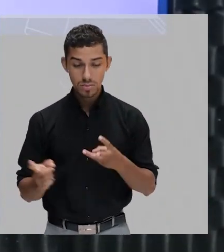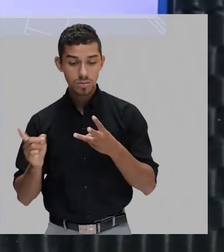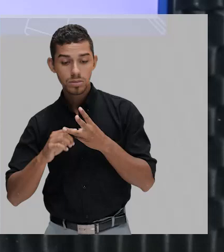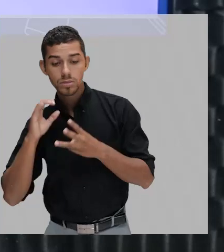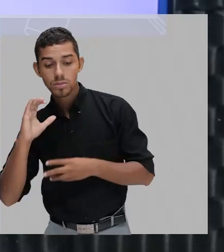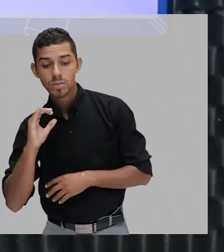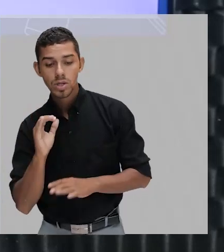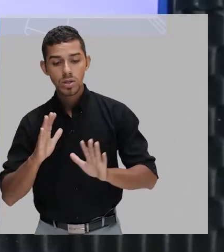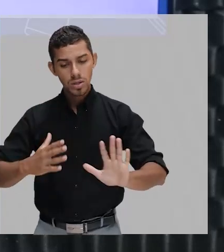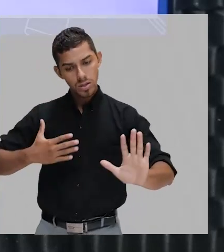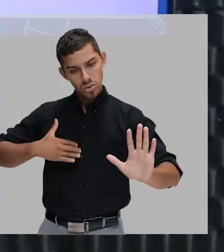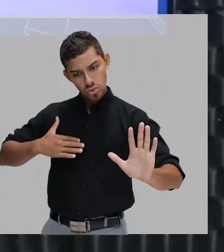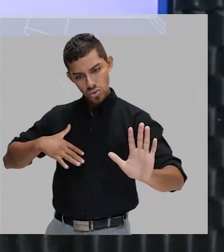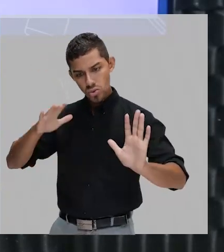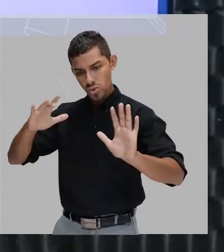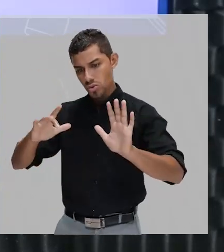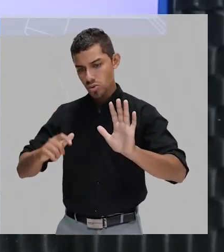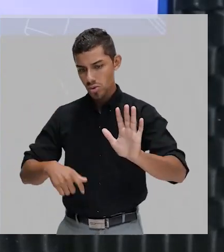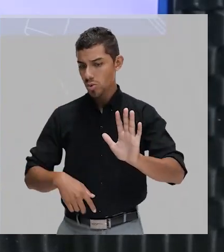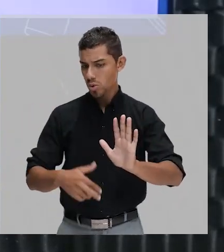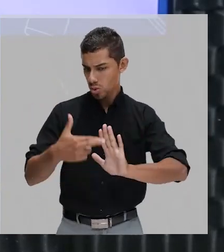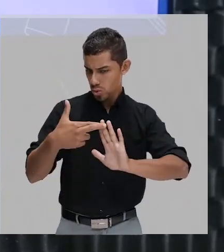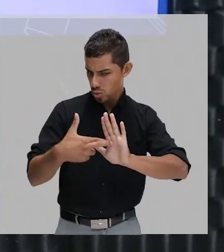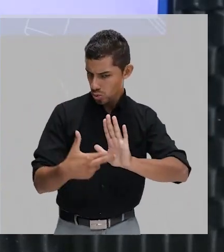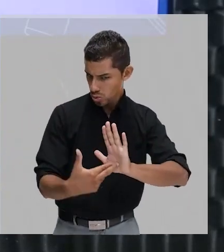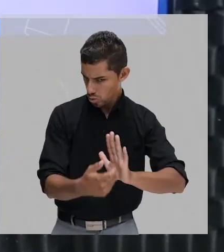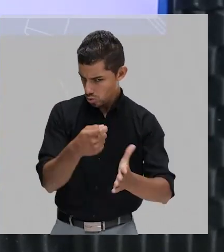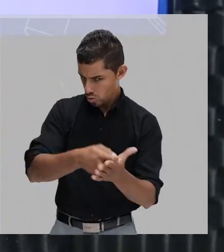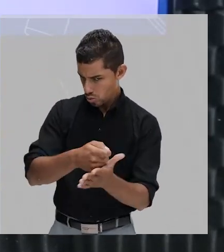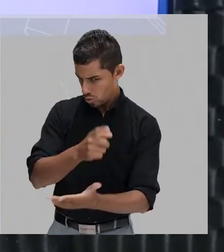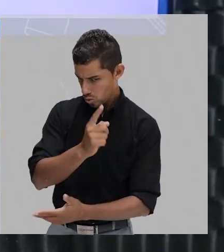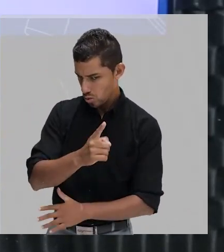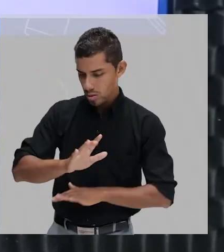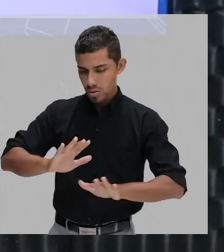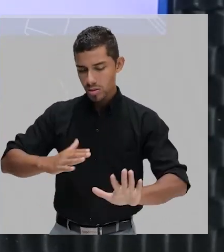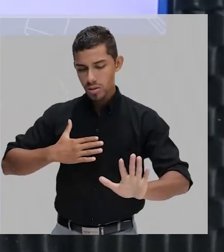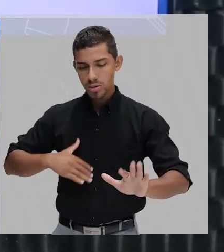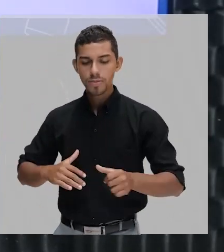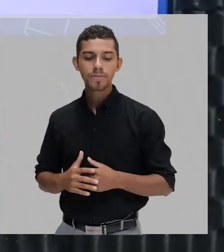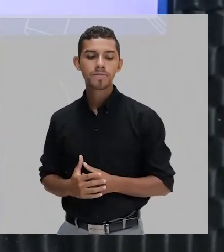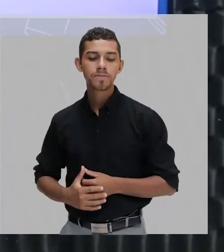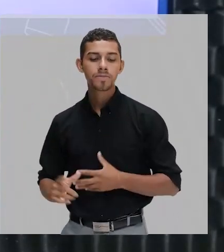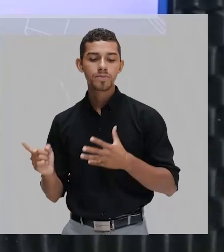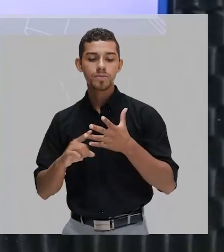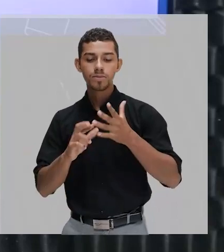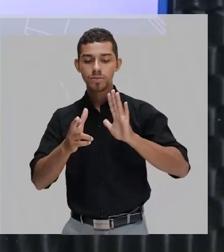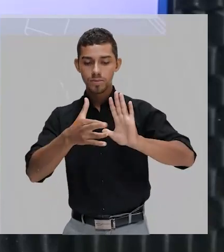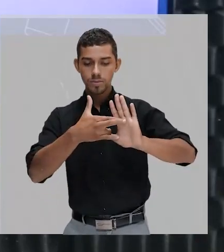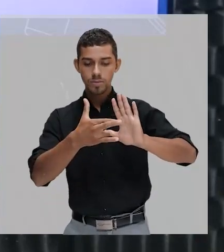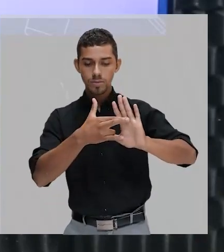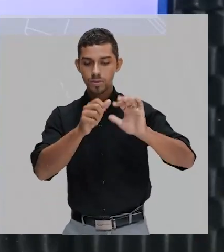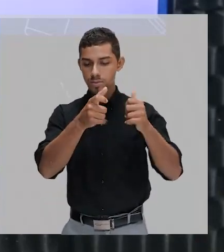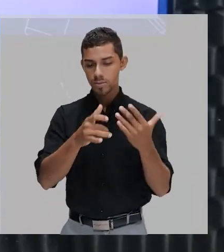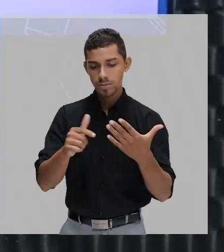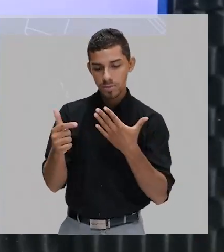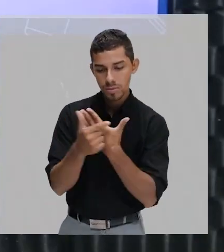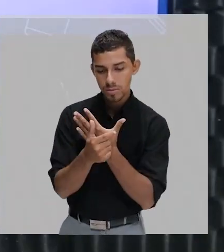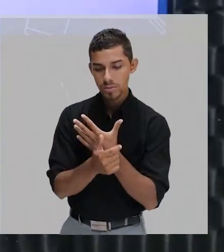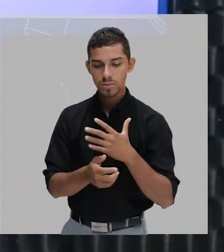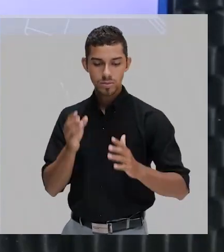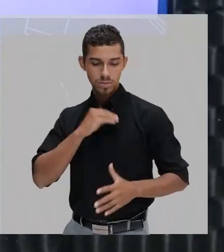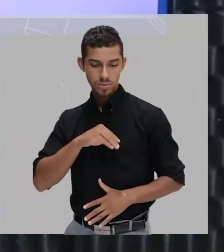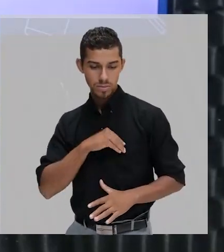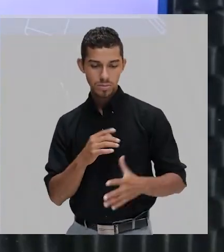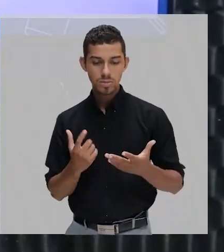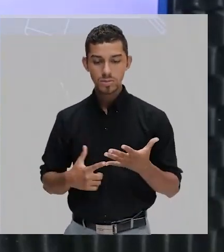suavização da aplicação de normas. Letra D, regularização das funções remuneradas. Ou letra E, constituição de